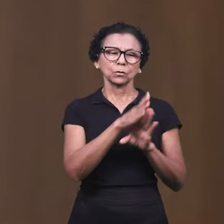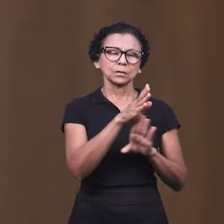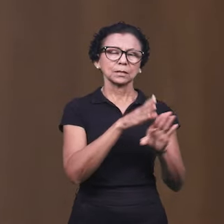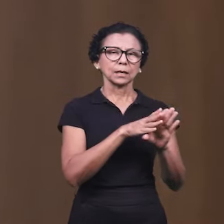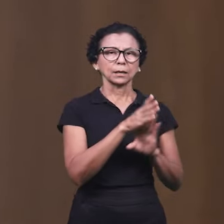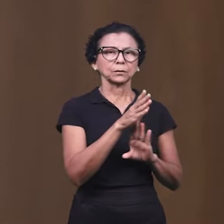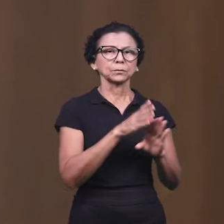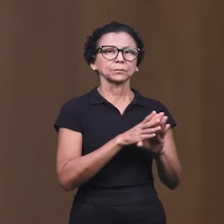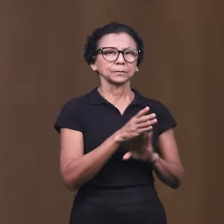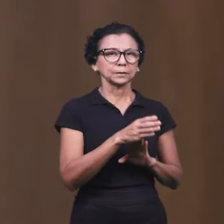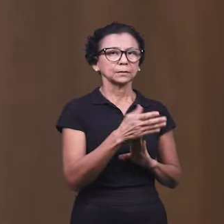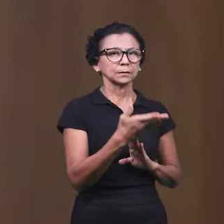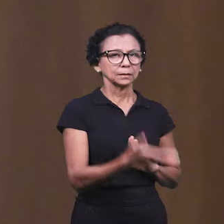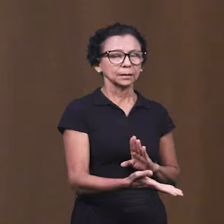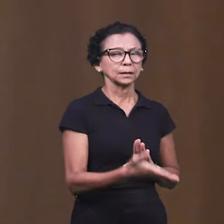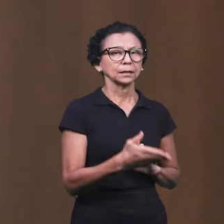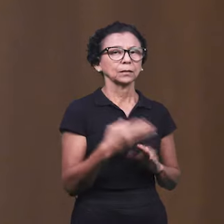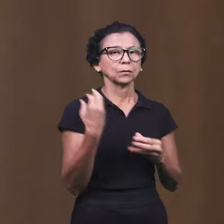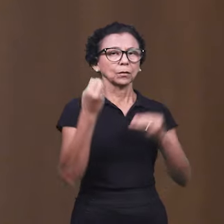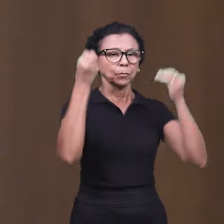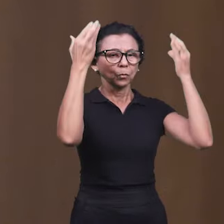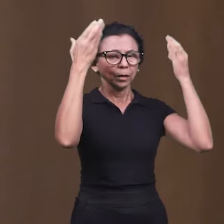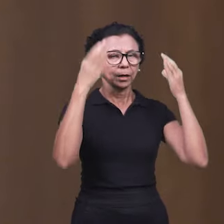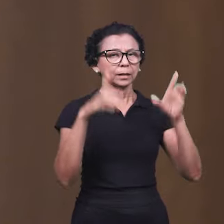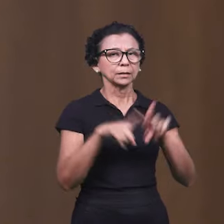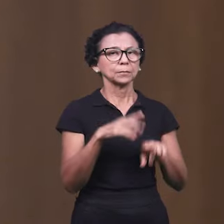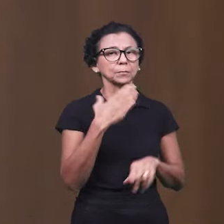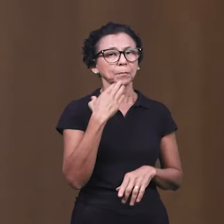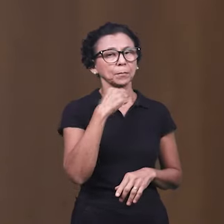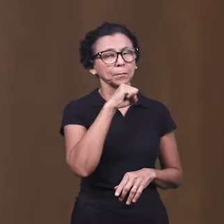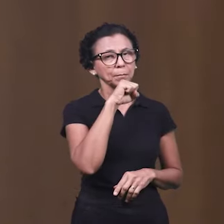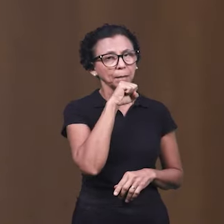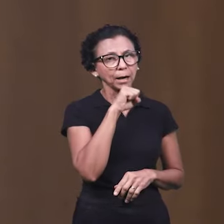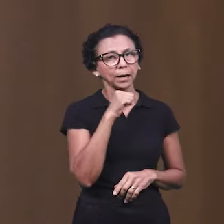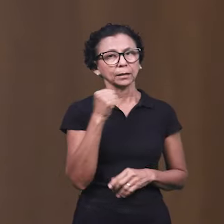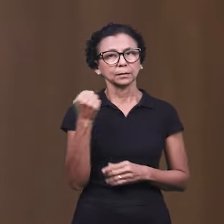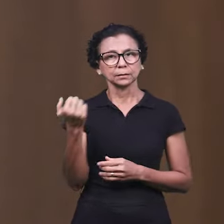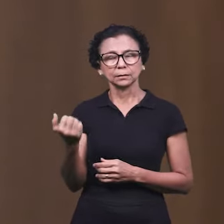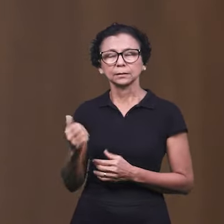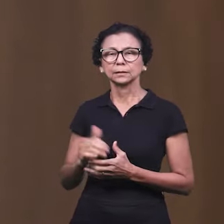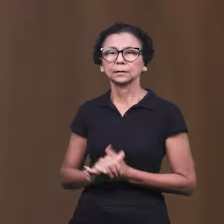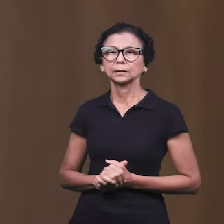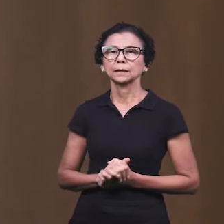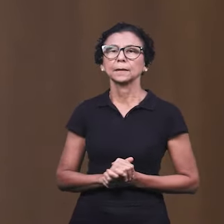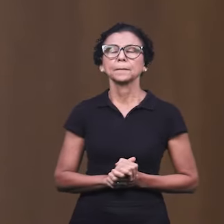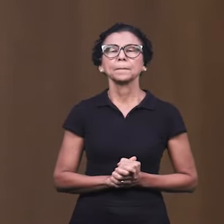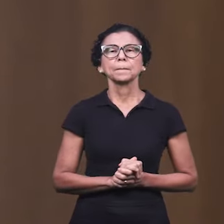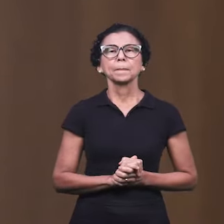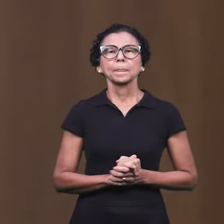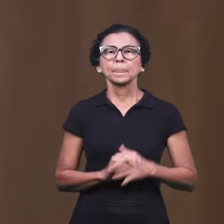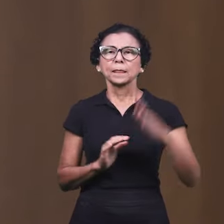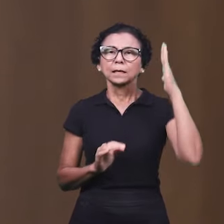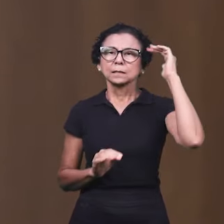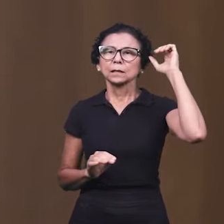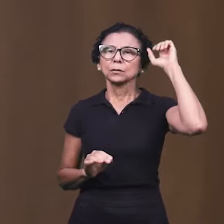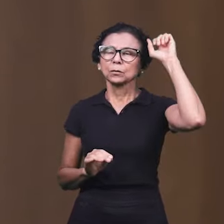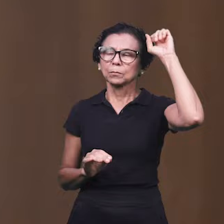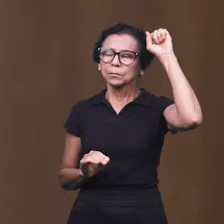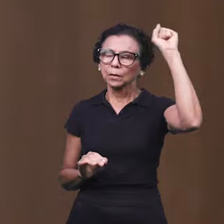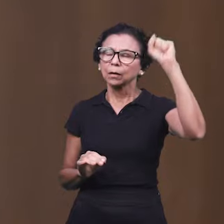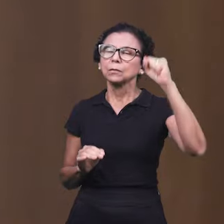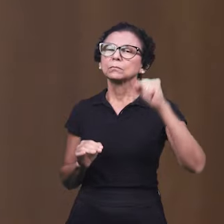mas como pai para filho e ele ouviu e foi pedir a Deus o quê